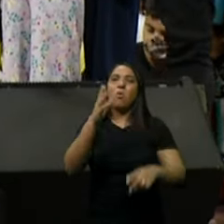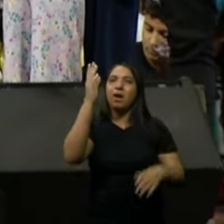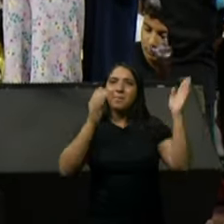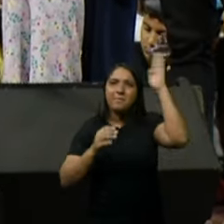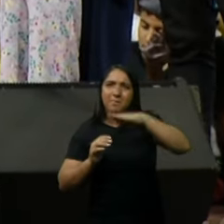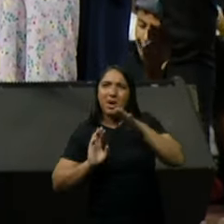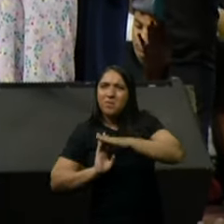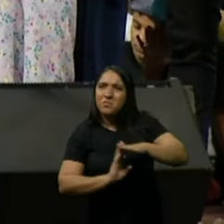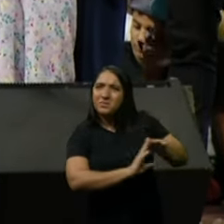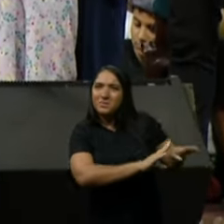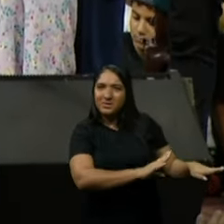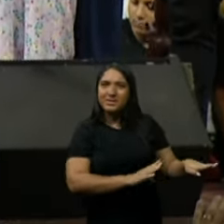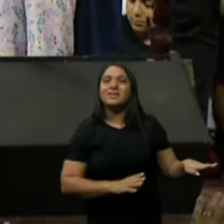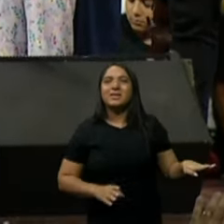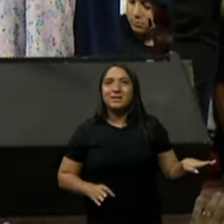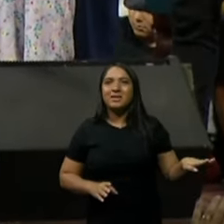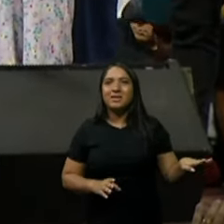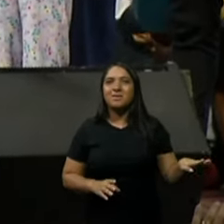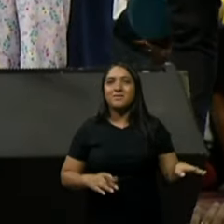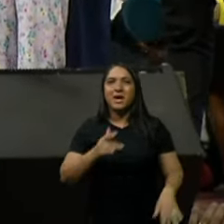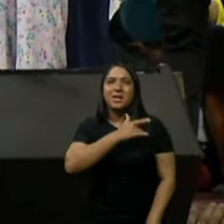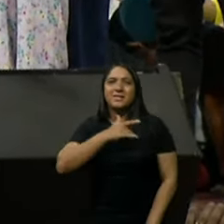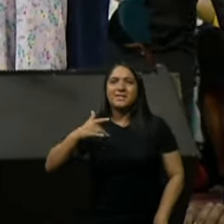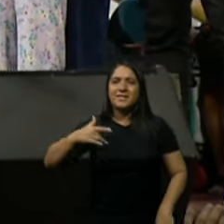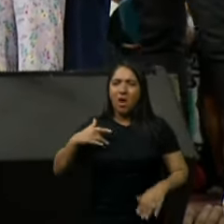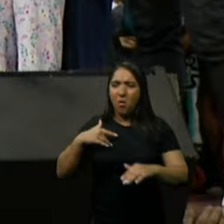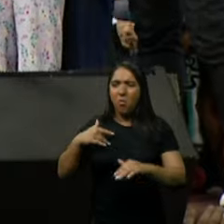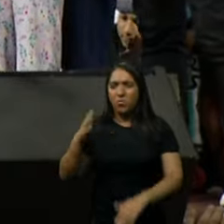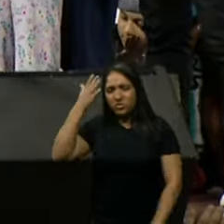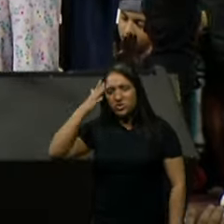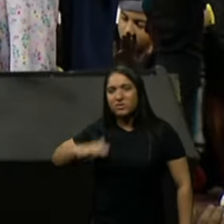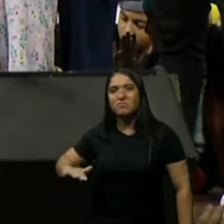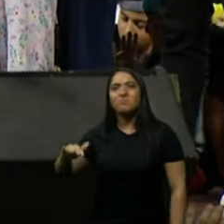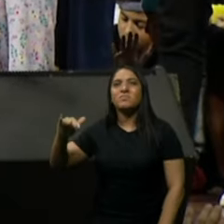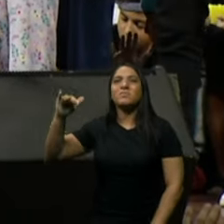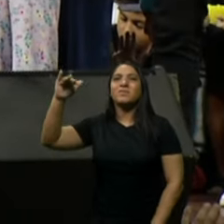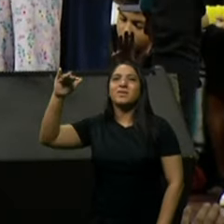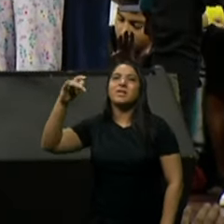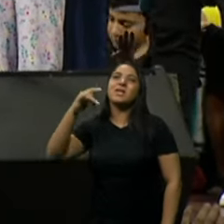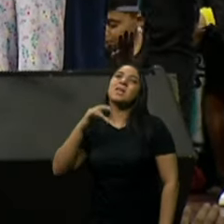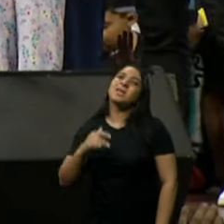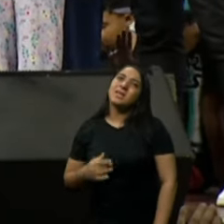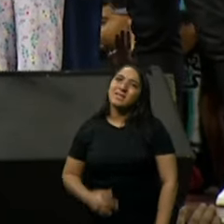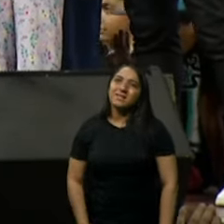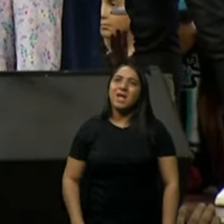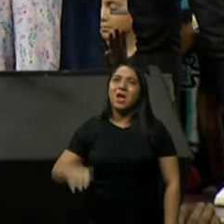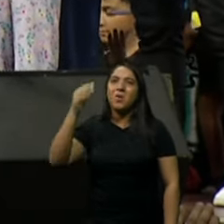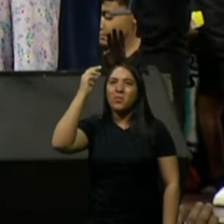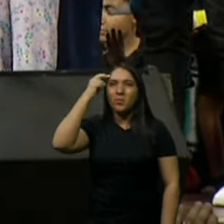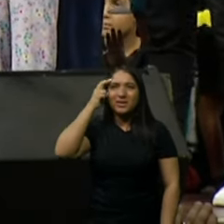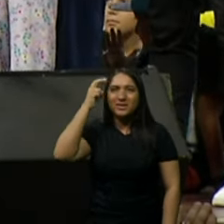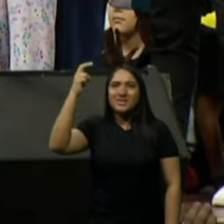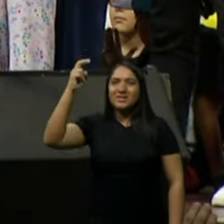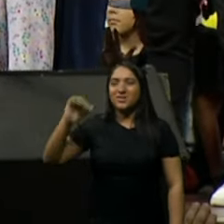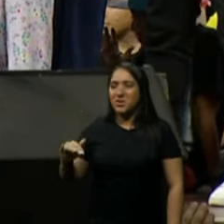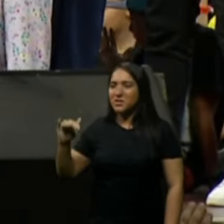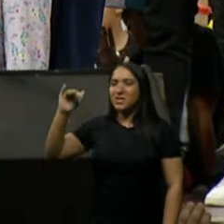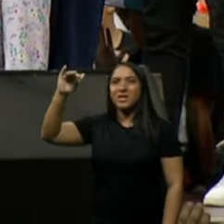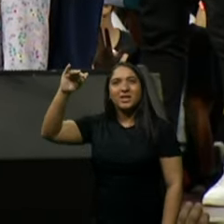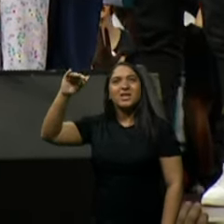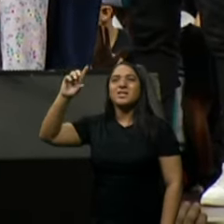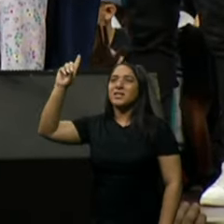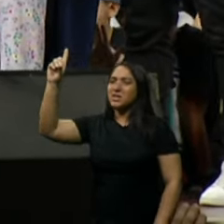que eles que estão com graça com saúde e pai com sabedoria diante de ti diante dos homens e o senhor dos